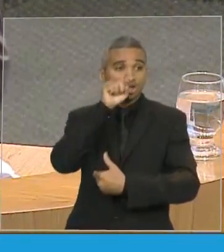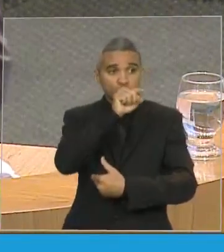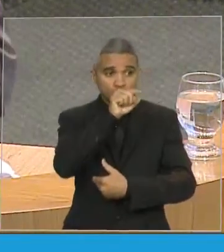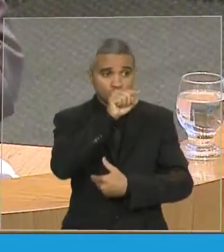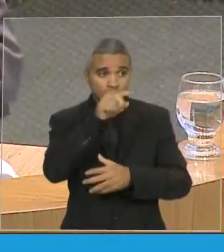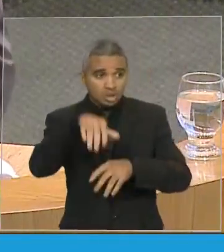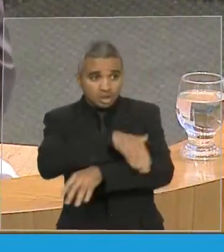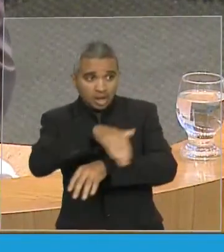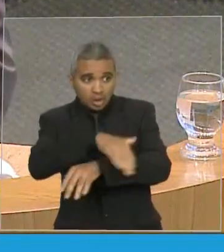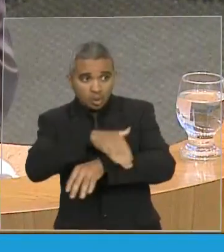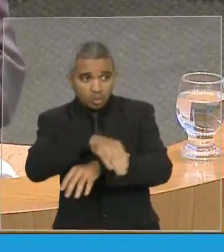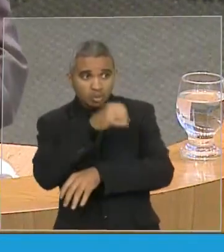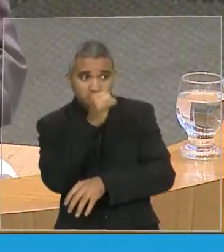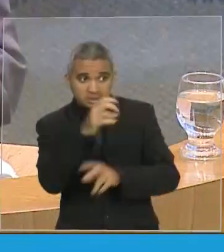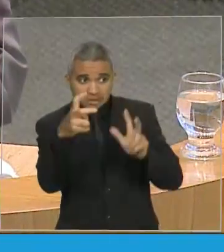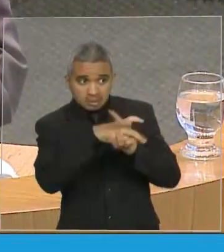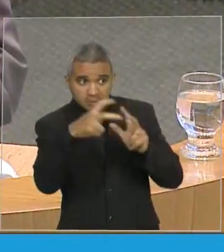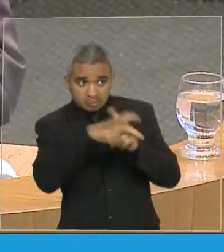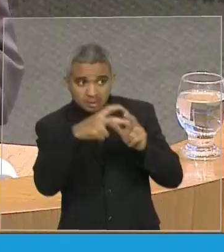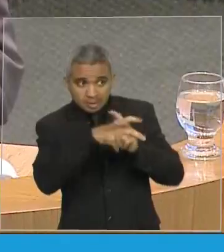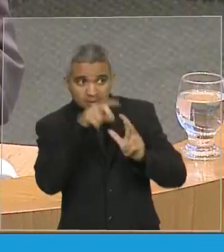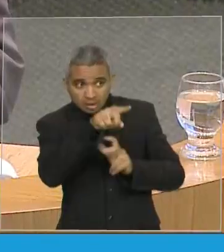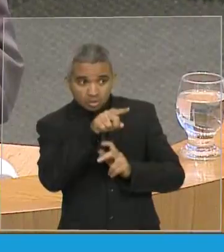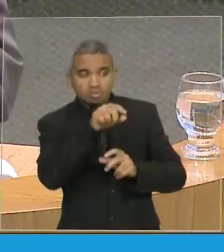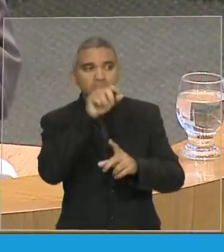casa, você só vai apanhar uma vez.